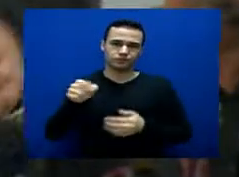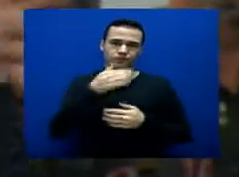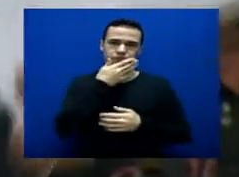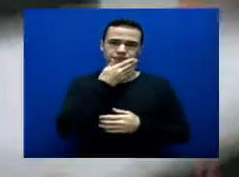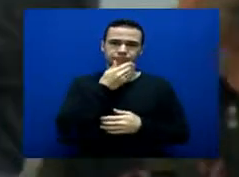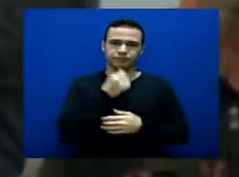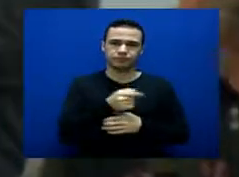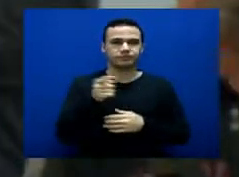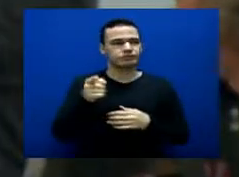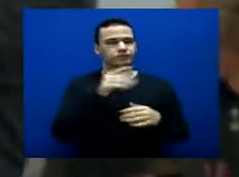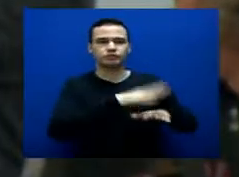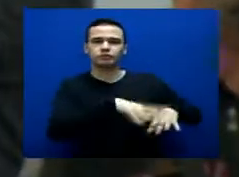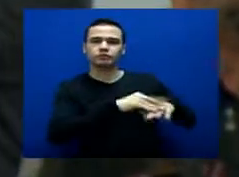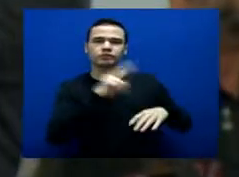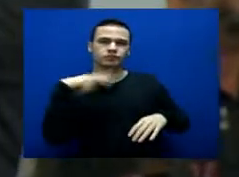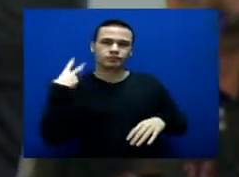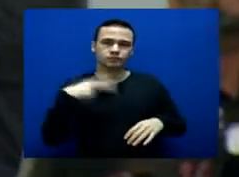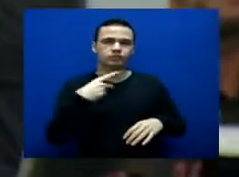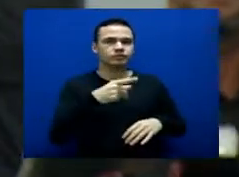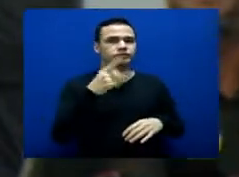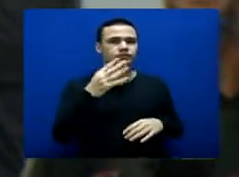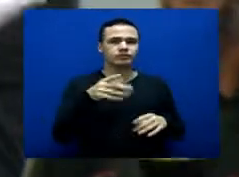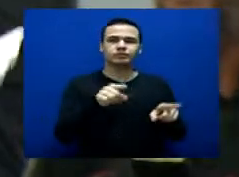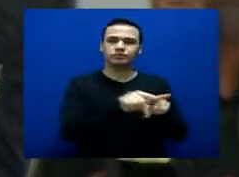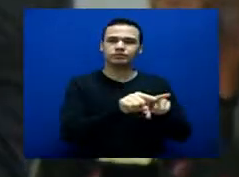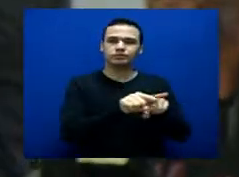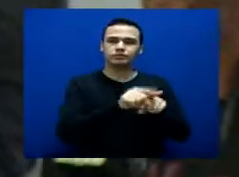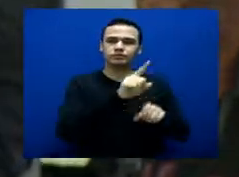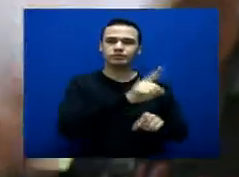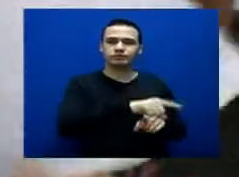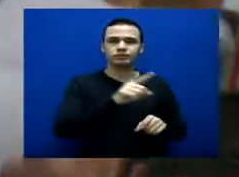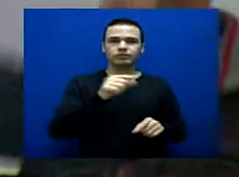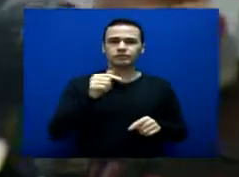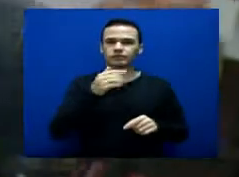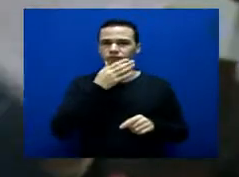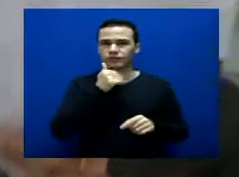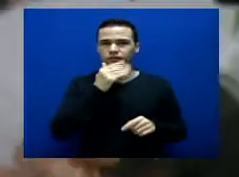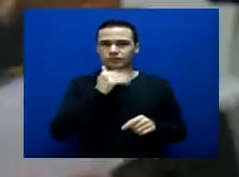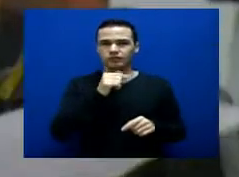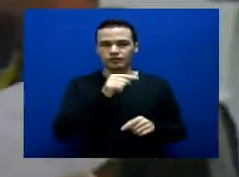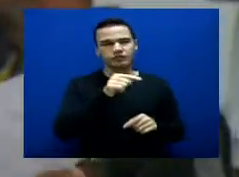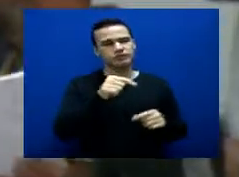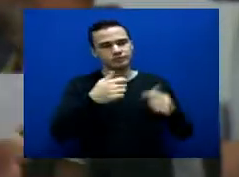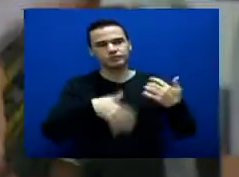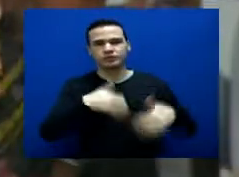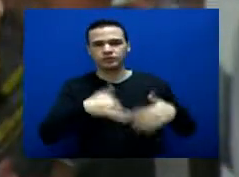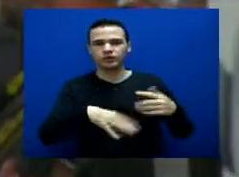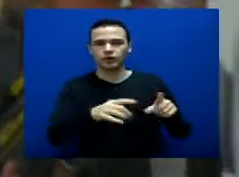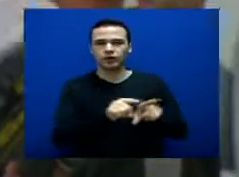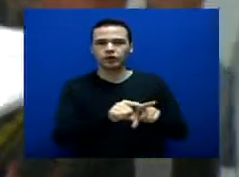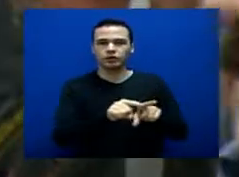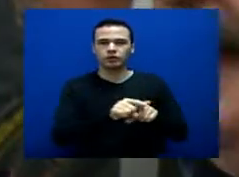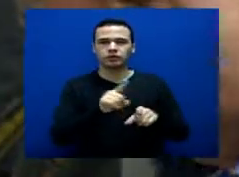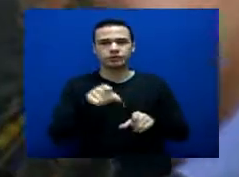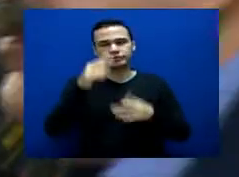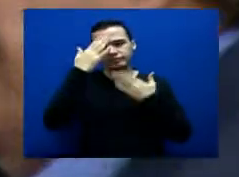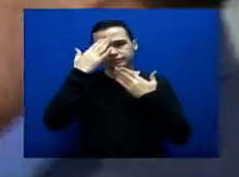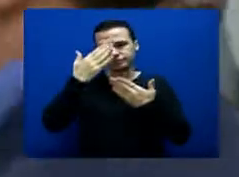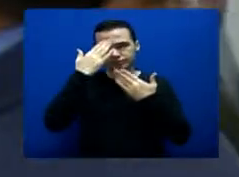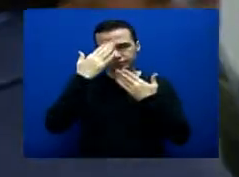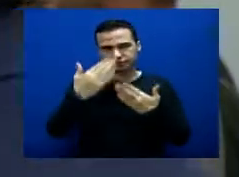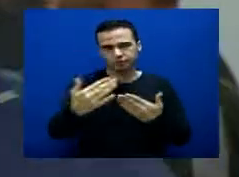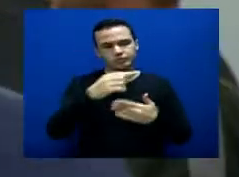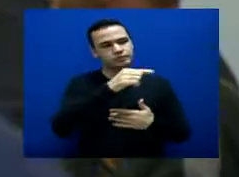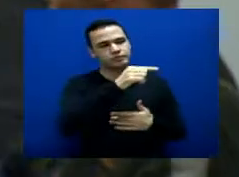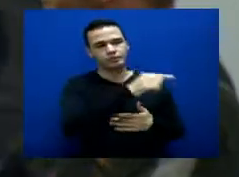Então, em nome de todos os vereadores, o Fernando Dini também ia fazer aqui, por eu trabalhar com o lanche, ele falou, faz você também, Vitão. Pode fazer, eu agradeço aqui, viu,